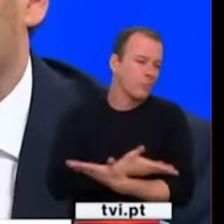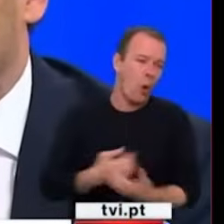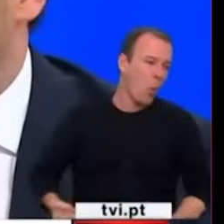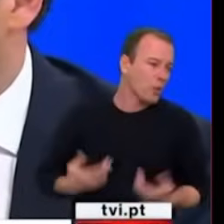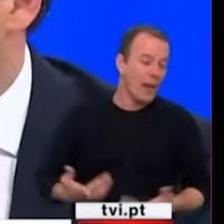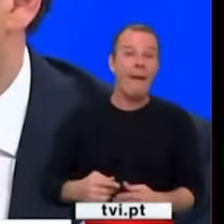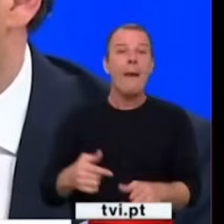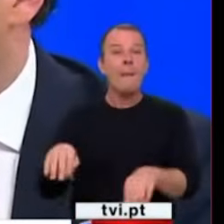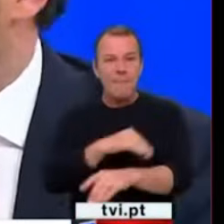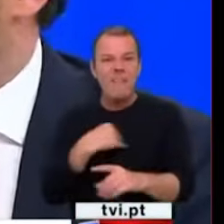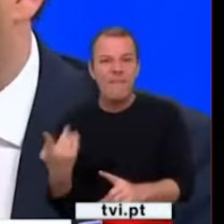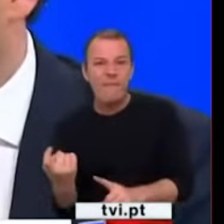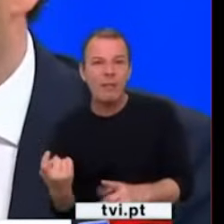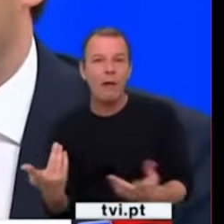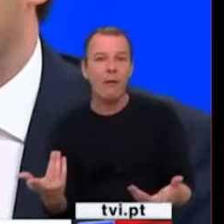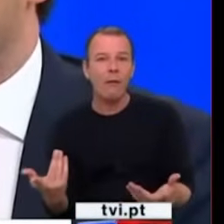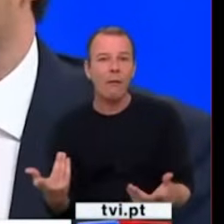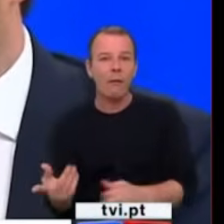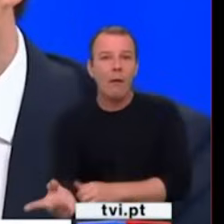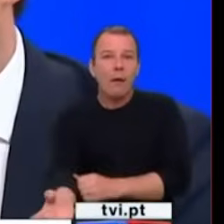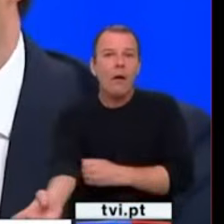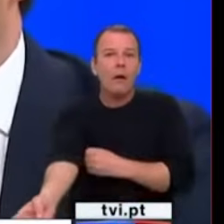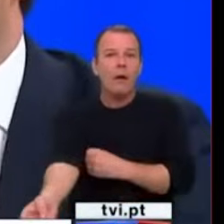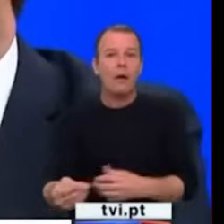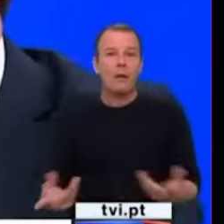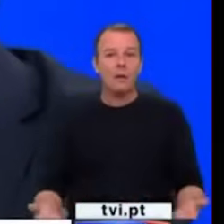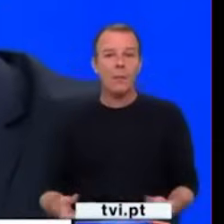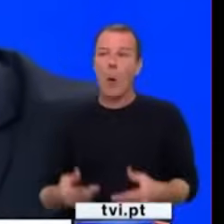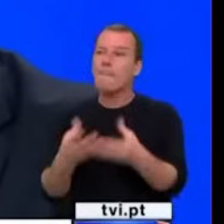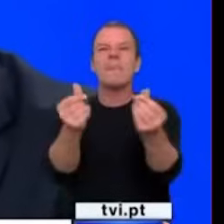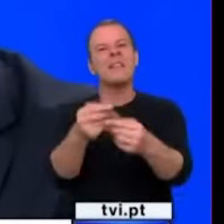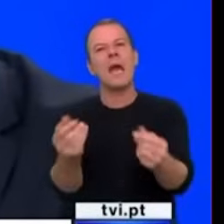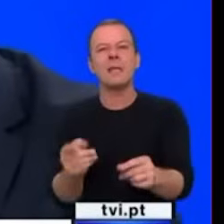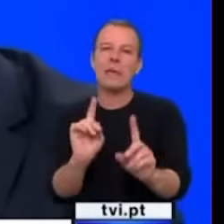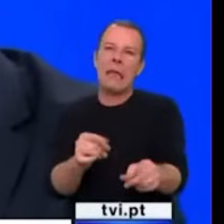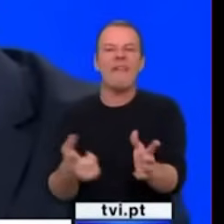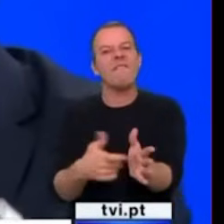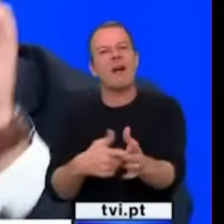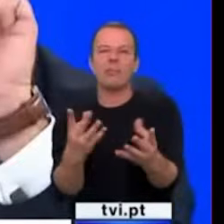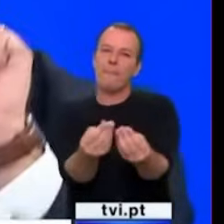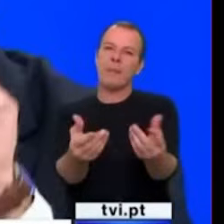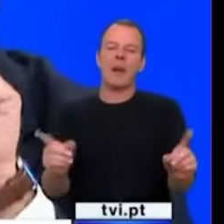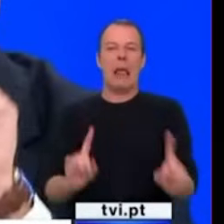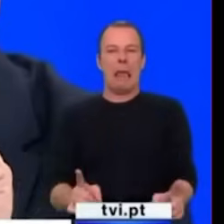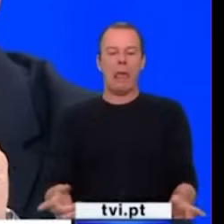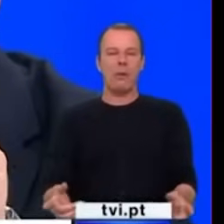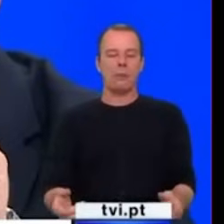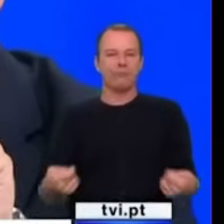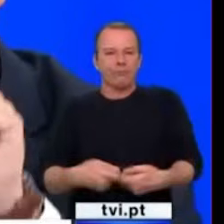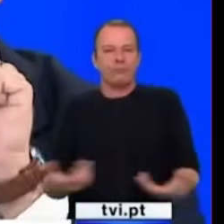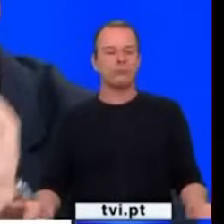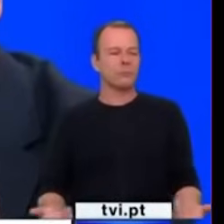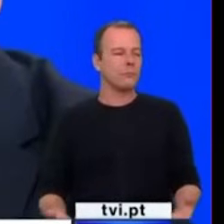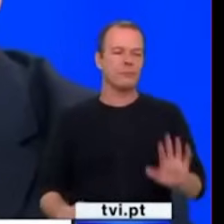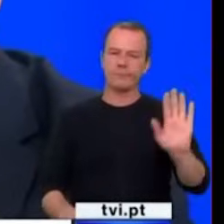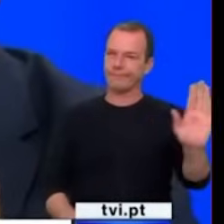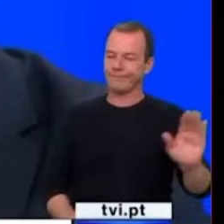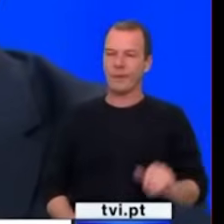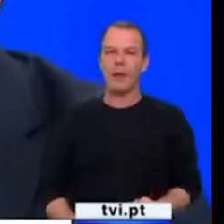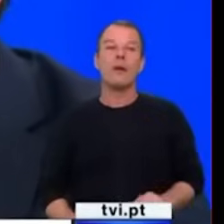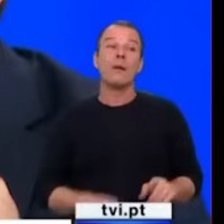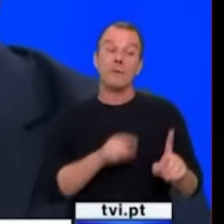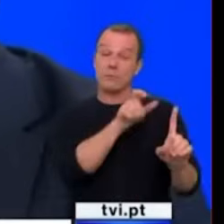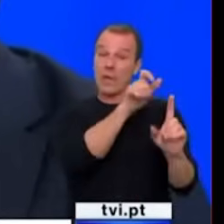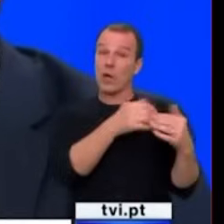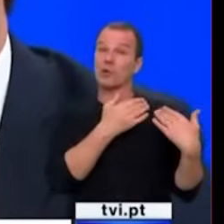94% dos hospitais medic ao contrário do que diz o p Santos que é responsável pelo Estado da Saúde em